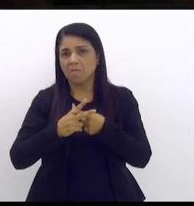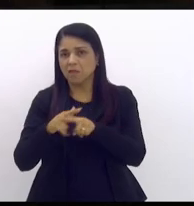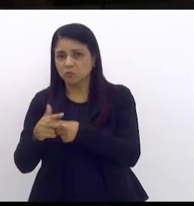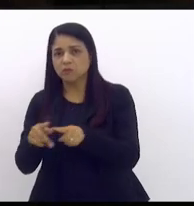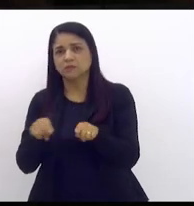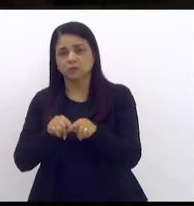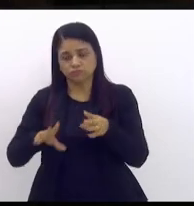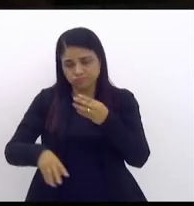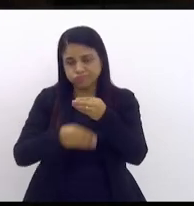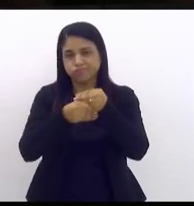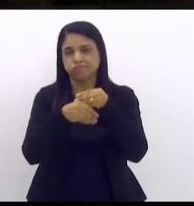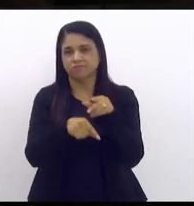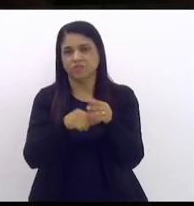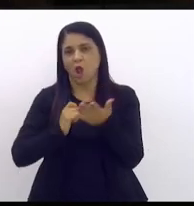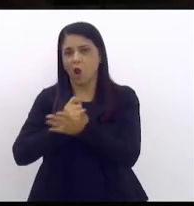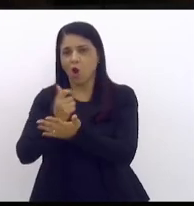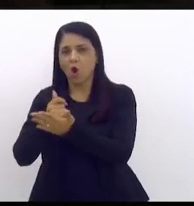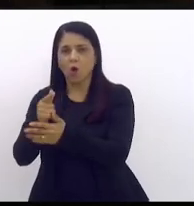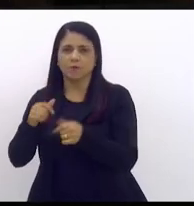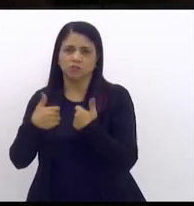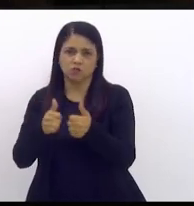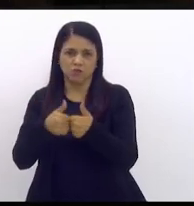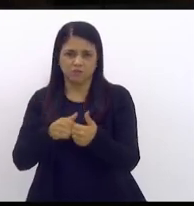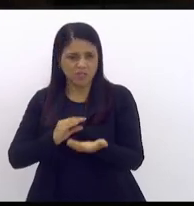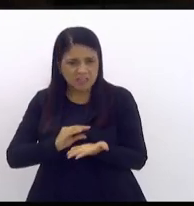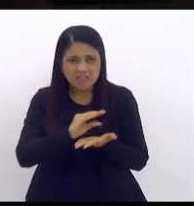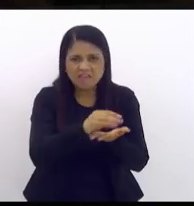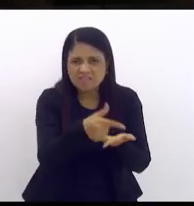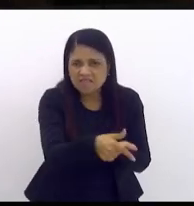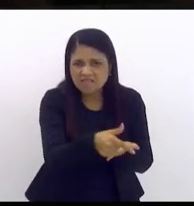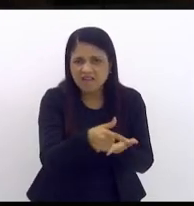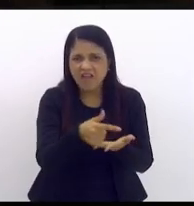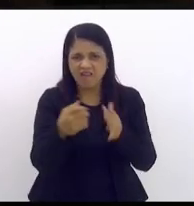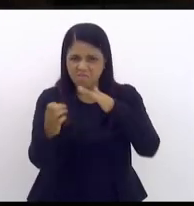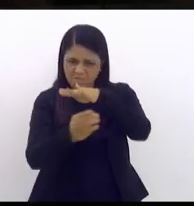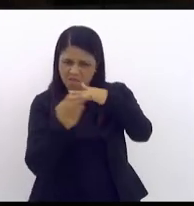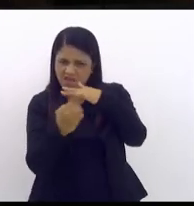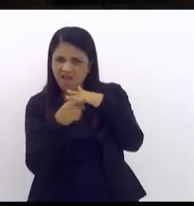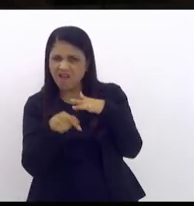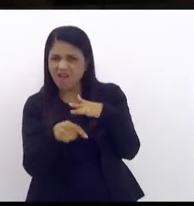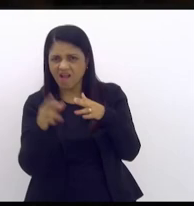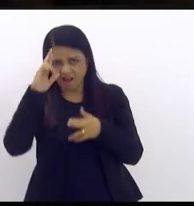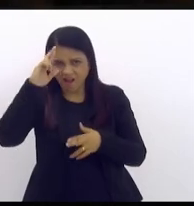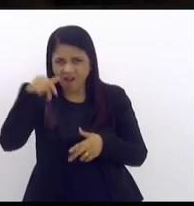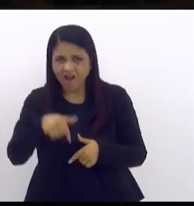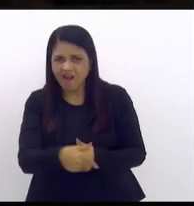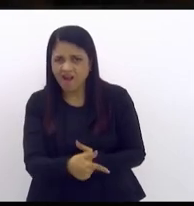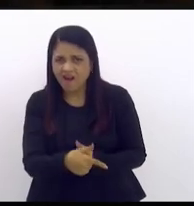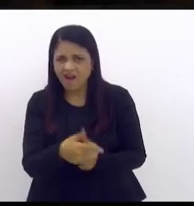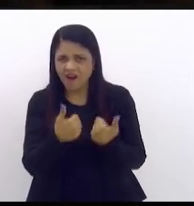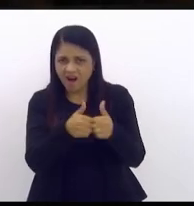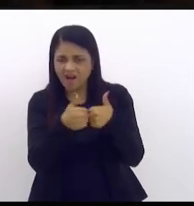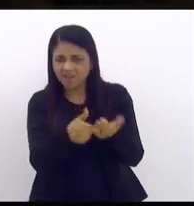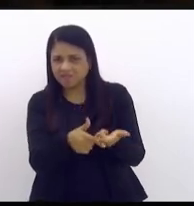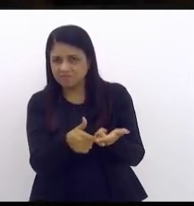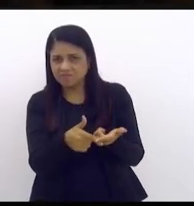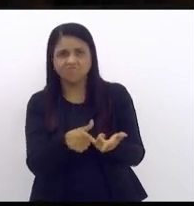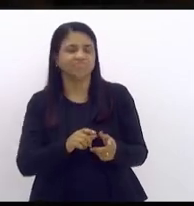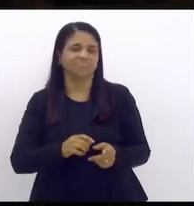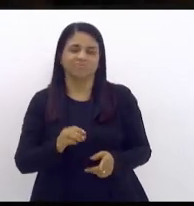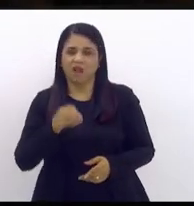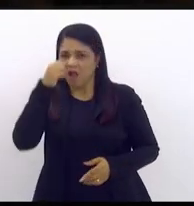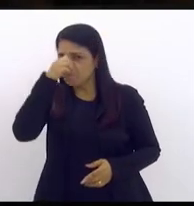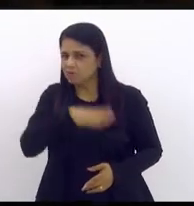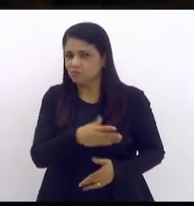frota. Nós não temos que dar mesada para empresário de ônibus, não. Que absurdo. Se fosse para induzir